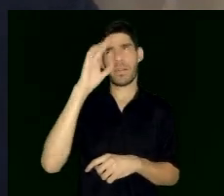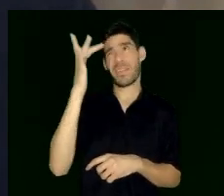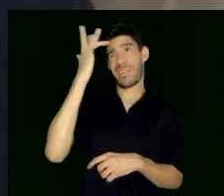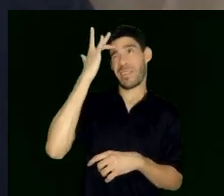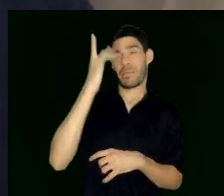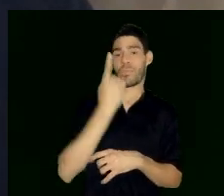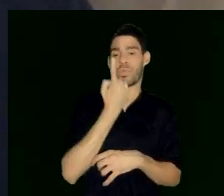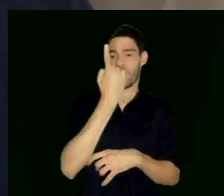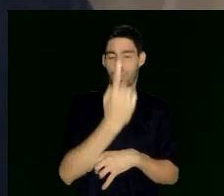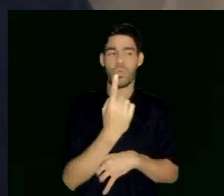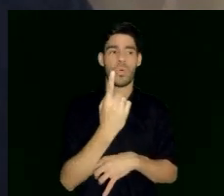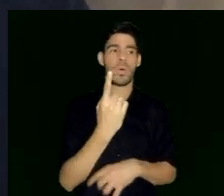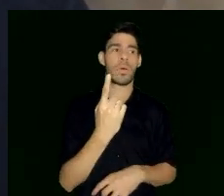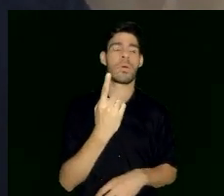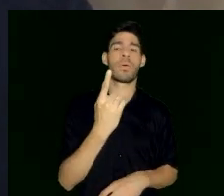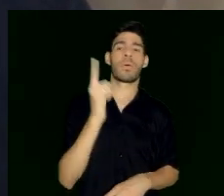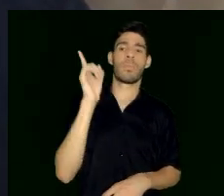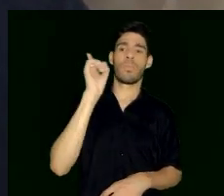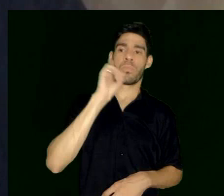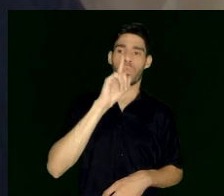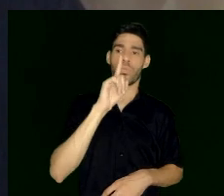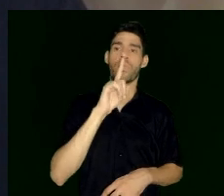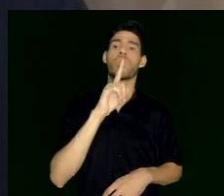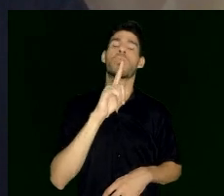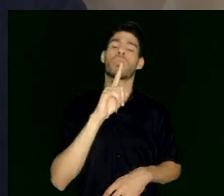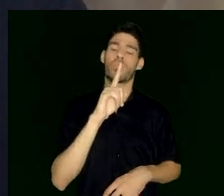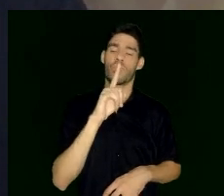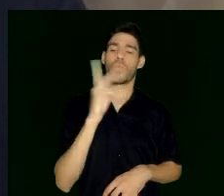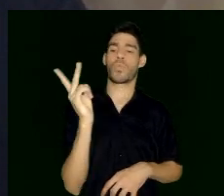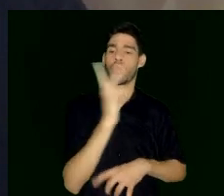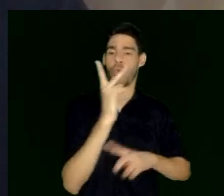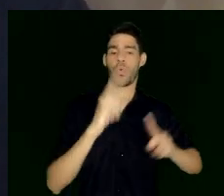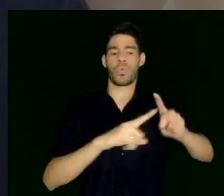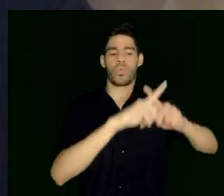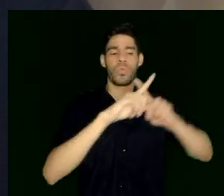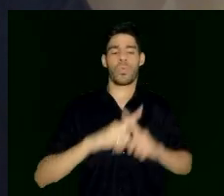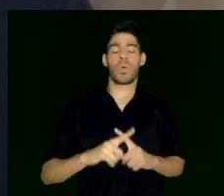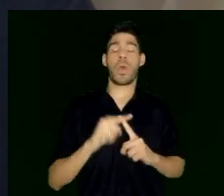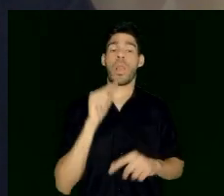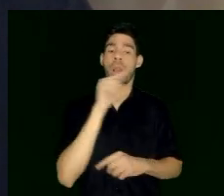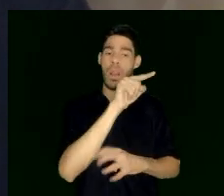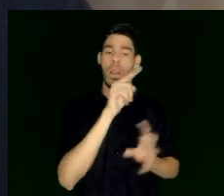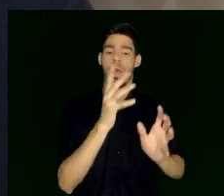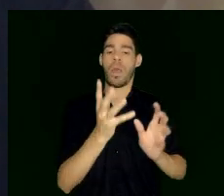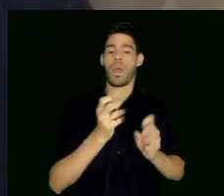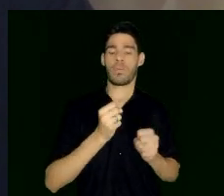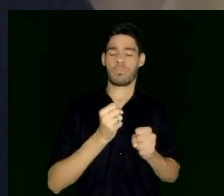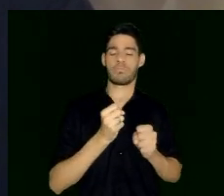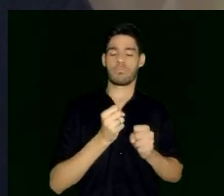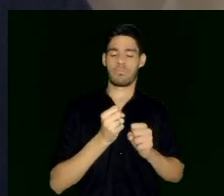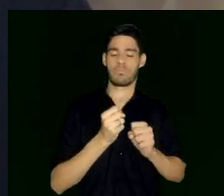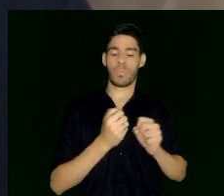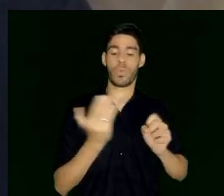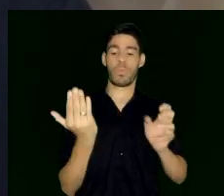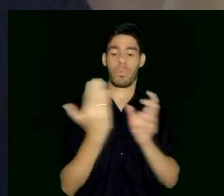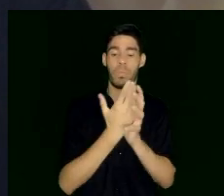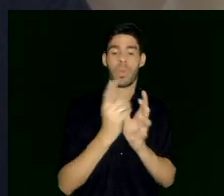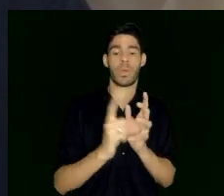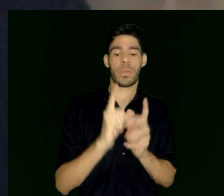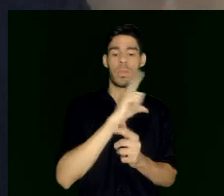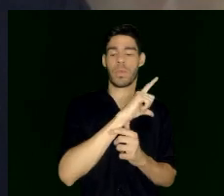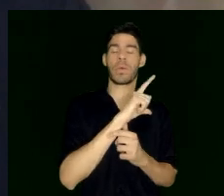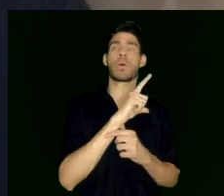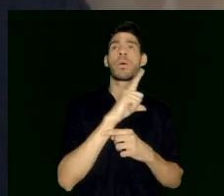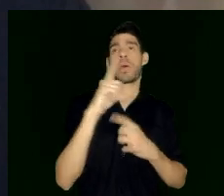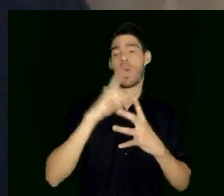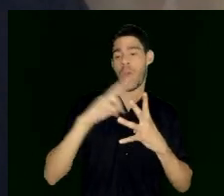eu lembro de cabeça um agora, o caso Mirna Makchang versus Estado da Guatemala, em que lá foi reconhecido, neste precedente, que